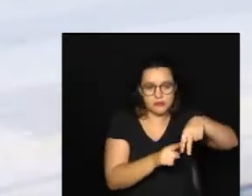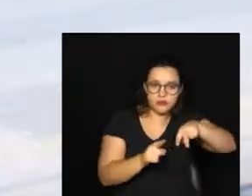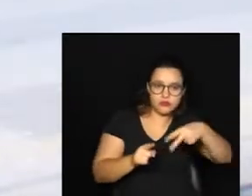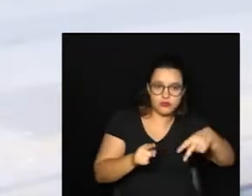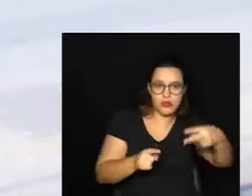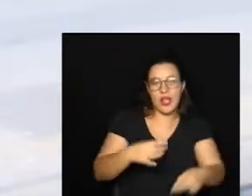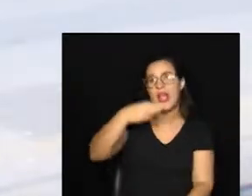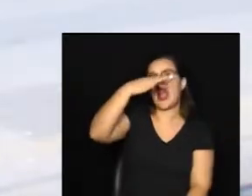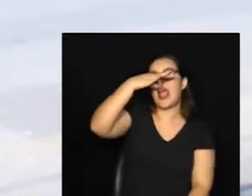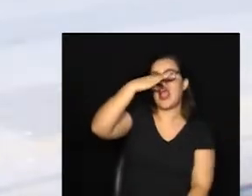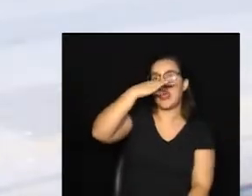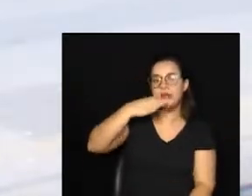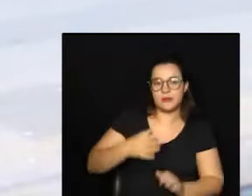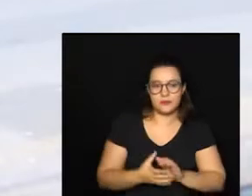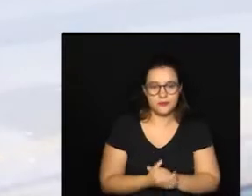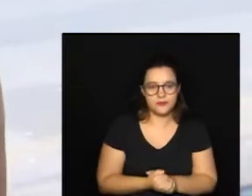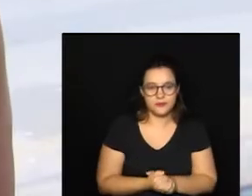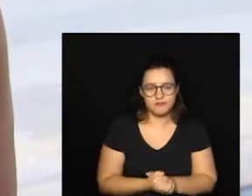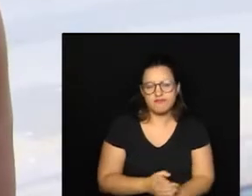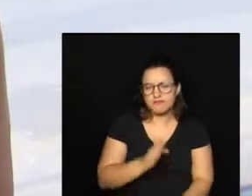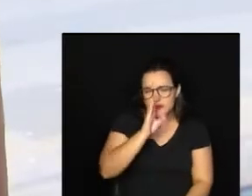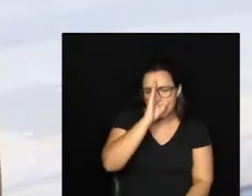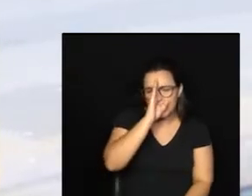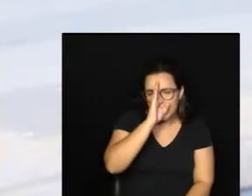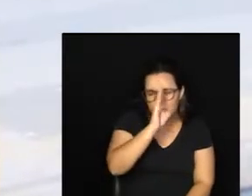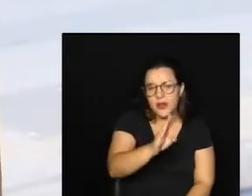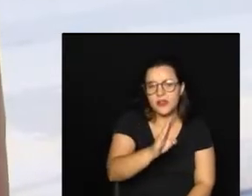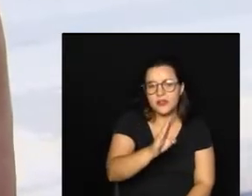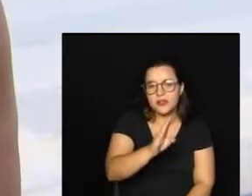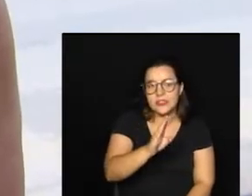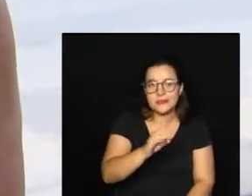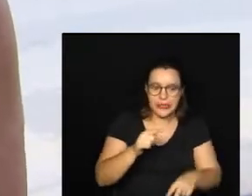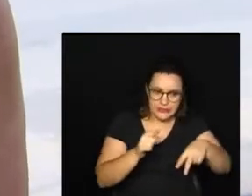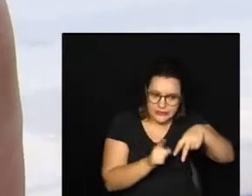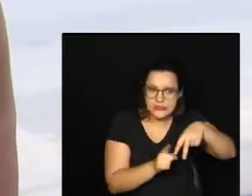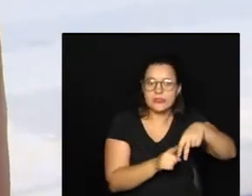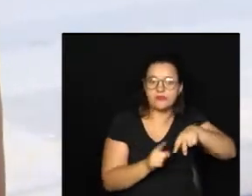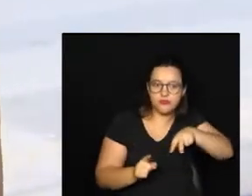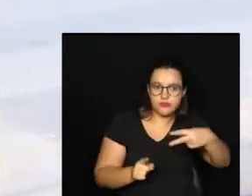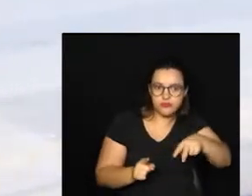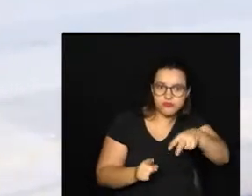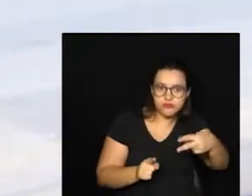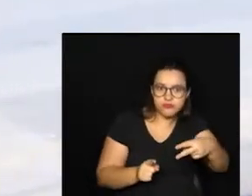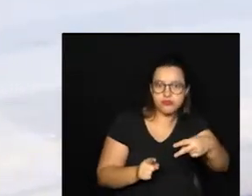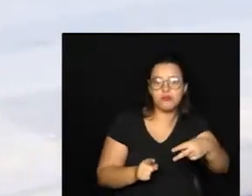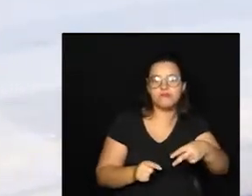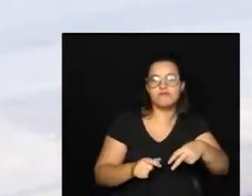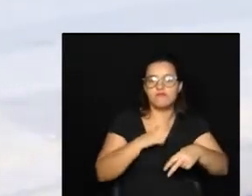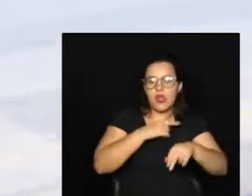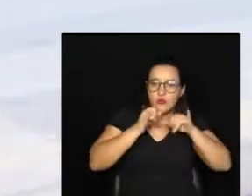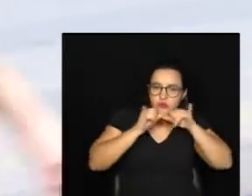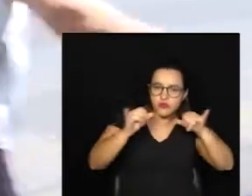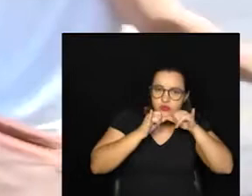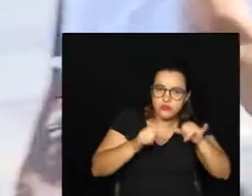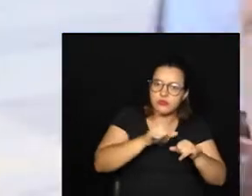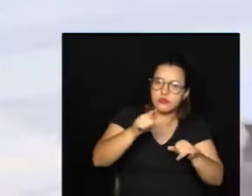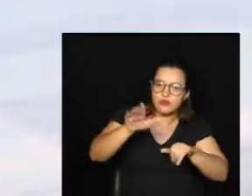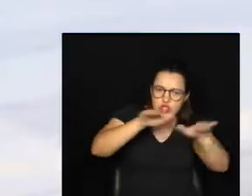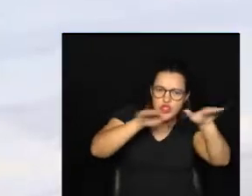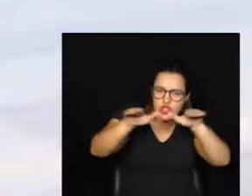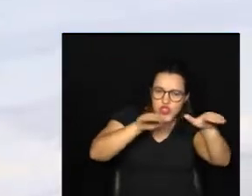gotinha. A campanha principal é em relação à poliomielite, a campanha das vacina, da gotinha, né, de 1 a 5 anos,